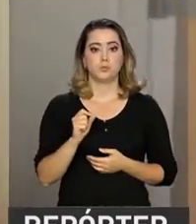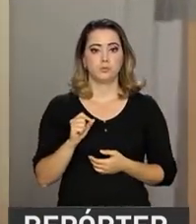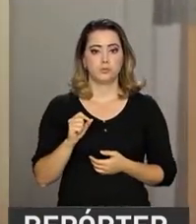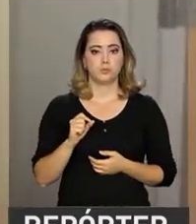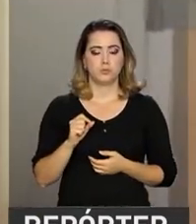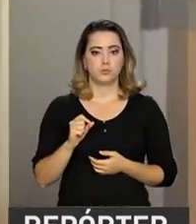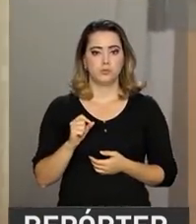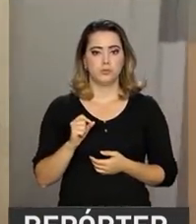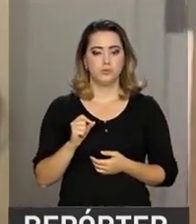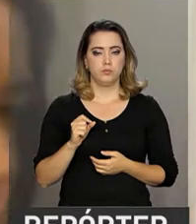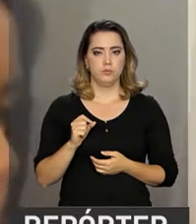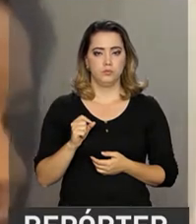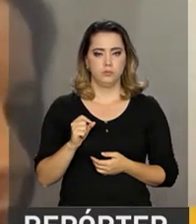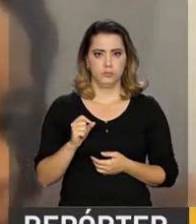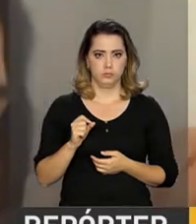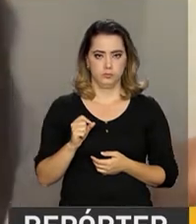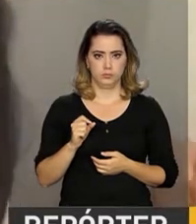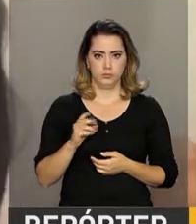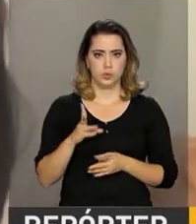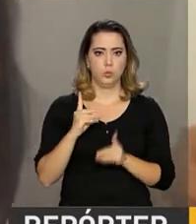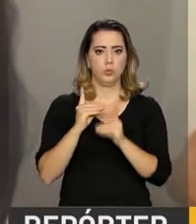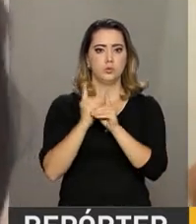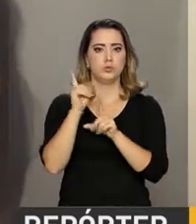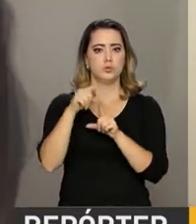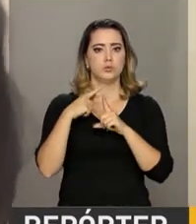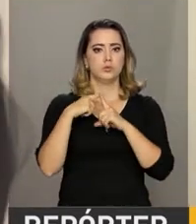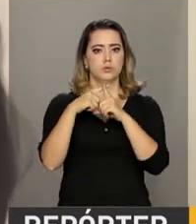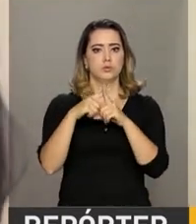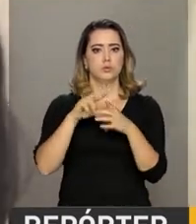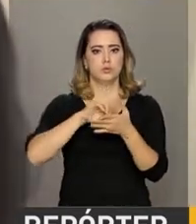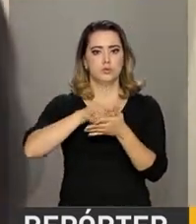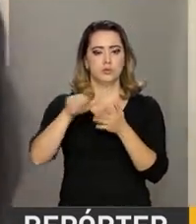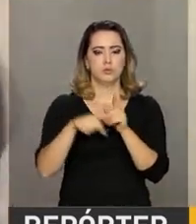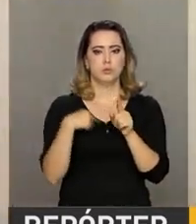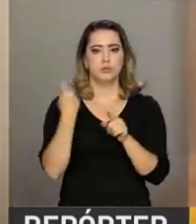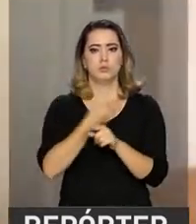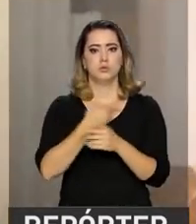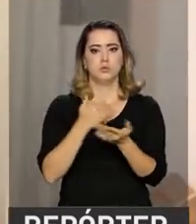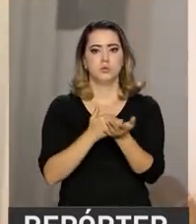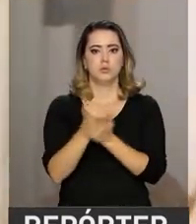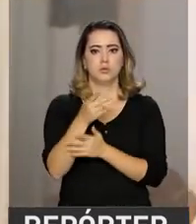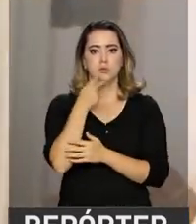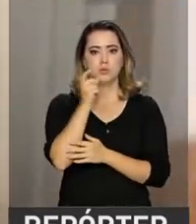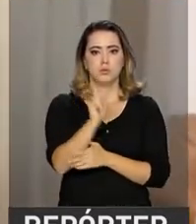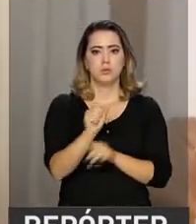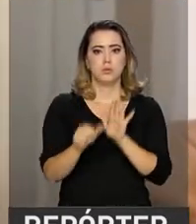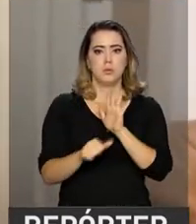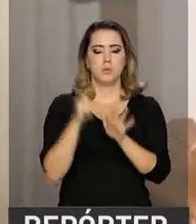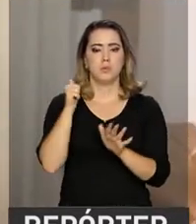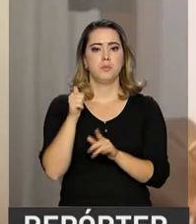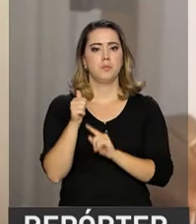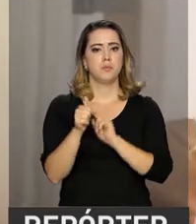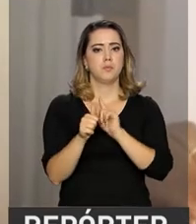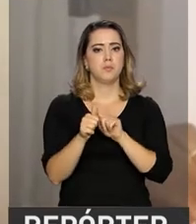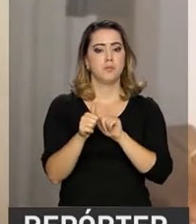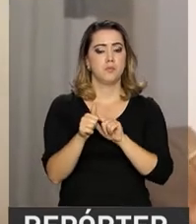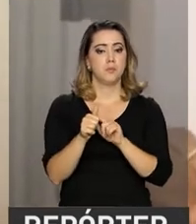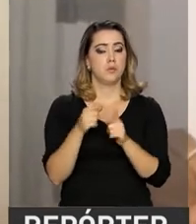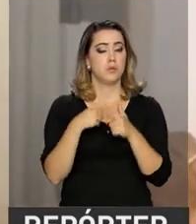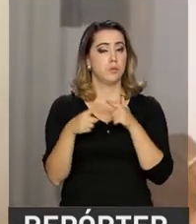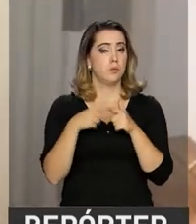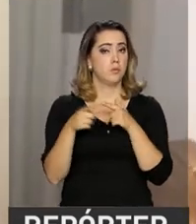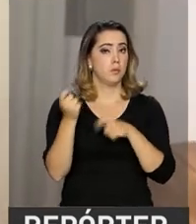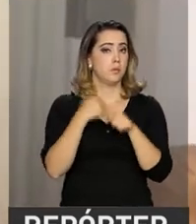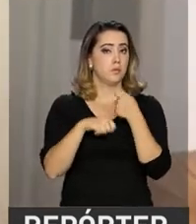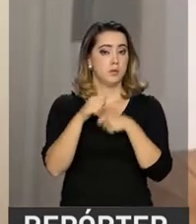A recepção foi muito positiva. Por quê? Nas diversas viagens, nós começamos a falar, em primeiro lugar, da crise que o